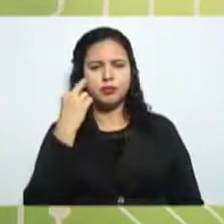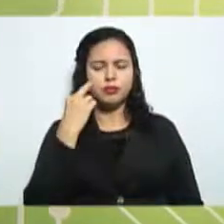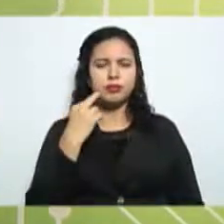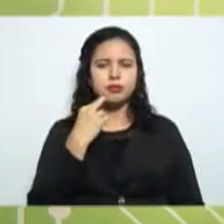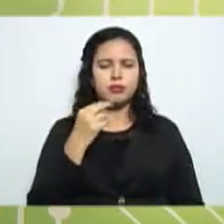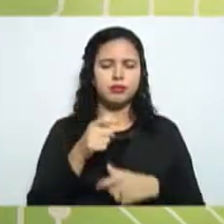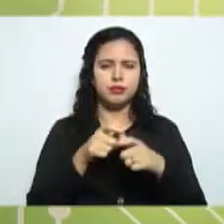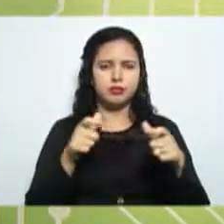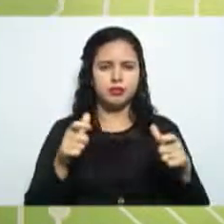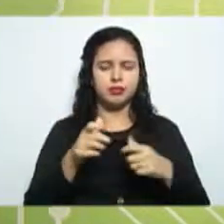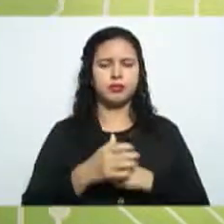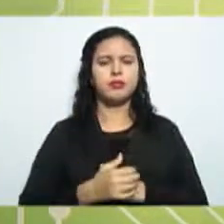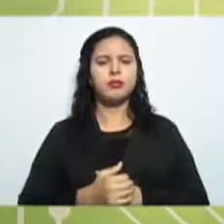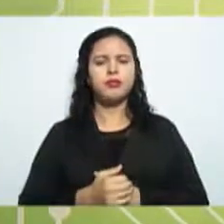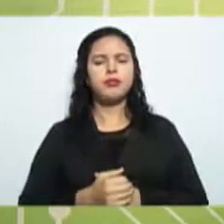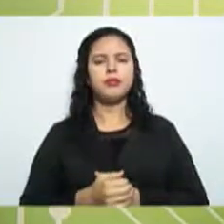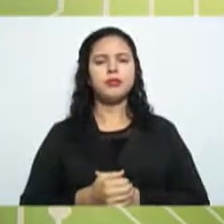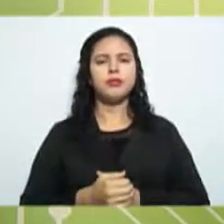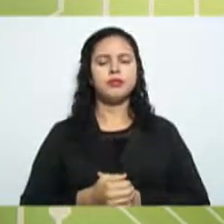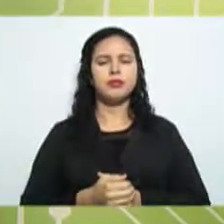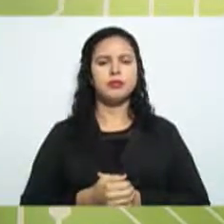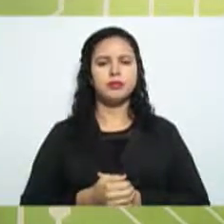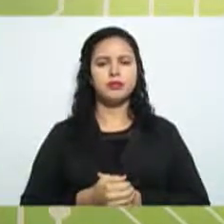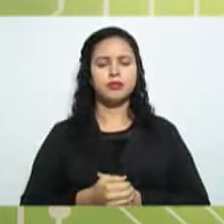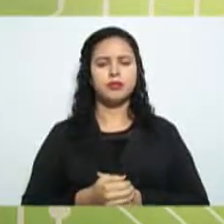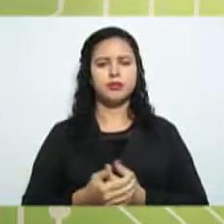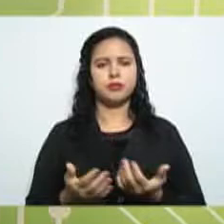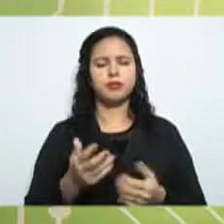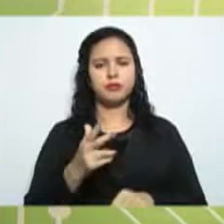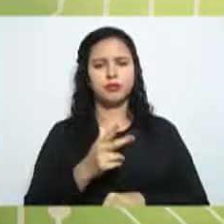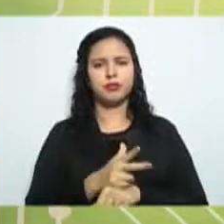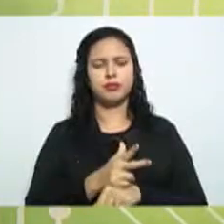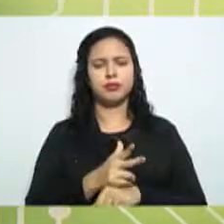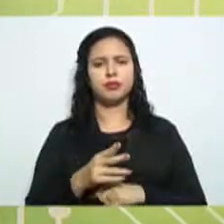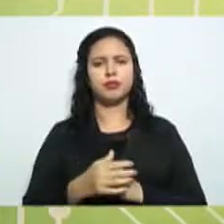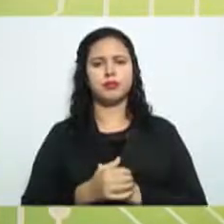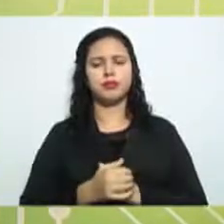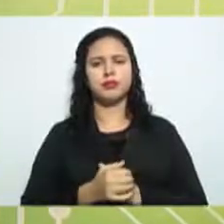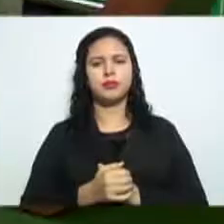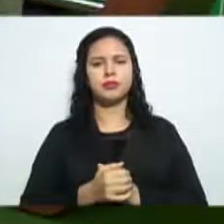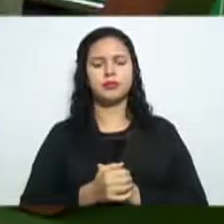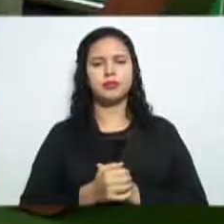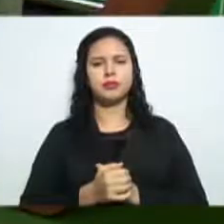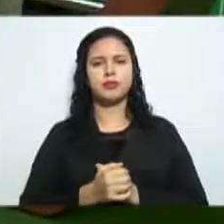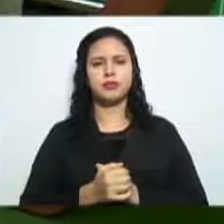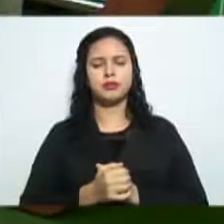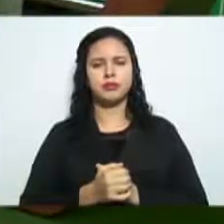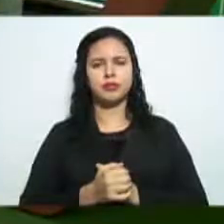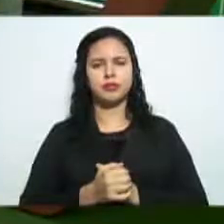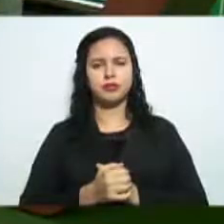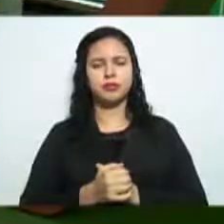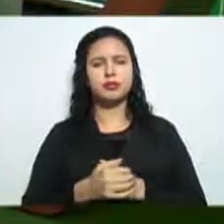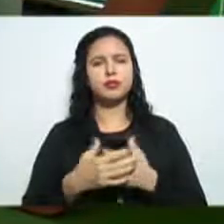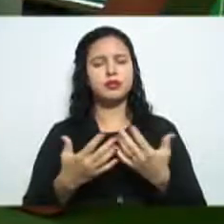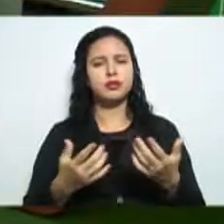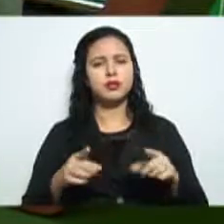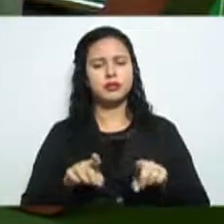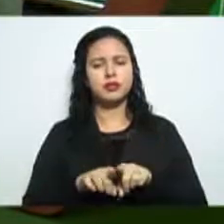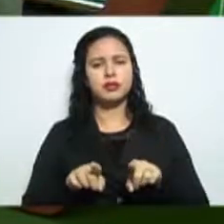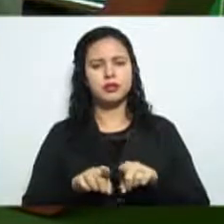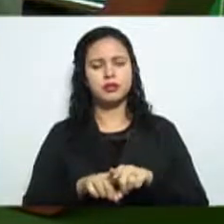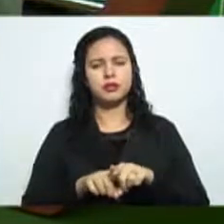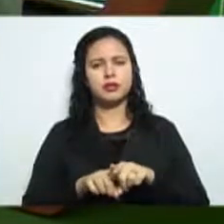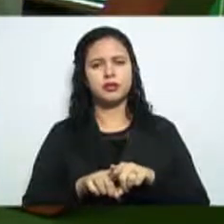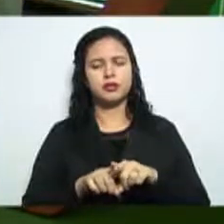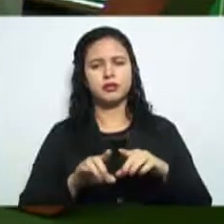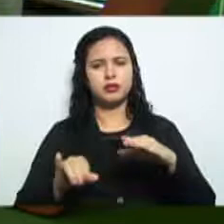crescendo tão bem assim. Nós preparamos uma ilustração para isso. Professora, deixa eu só comentar uma coisa. O próprio Instituto Federal, que surgiu há